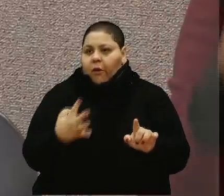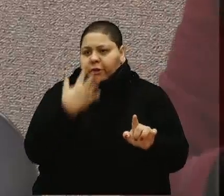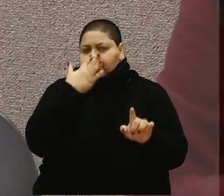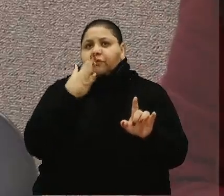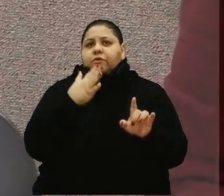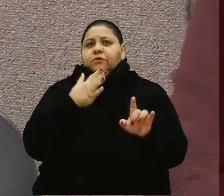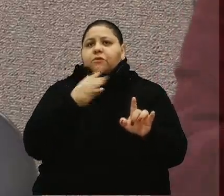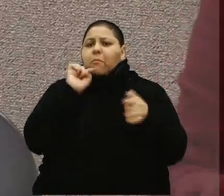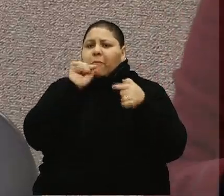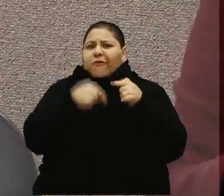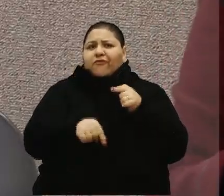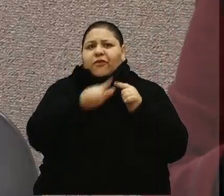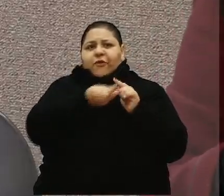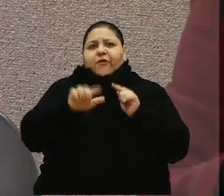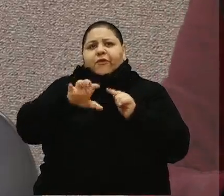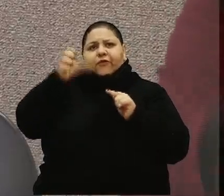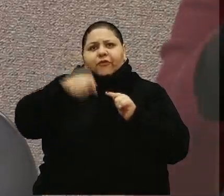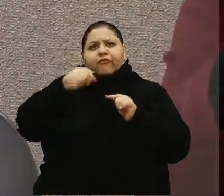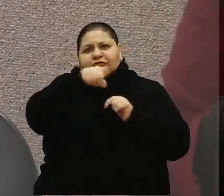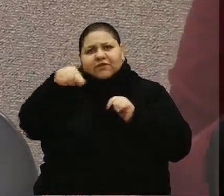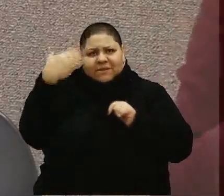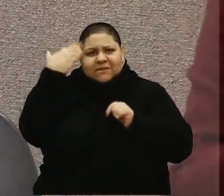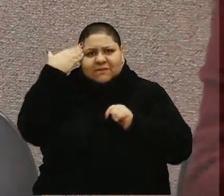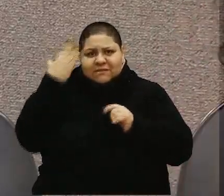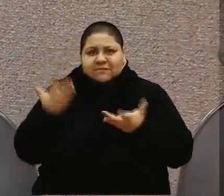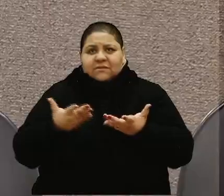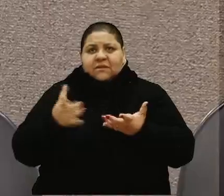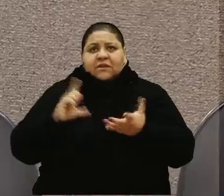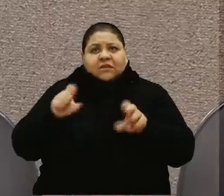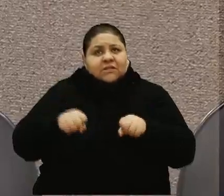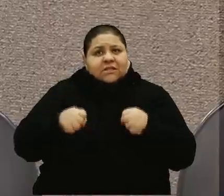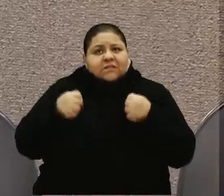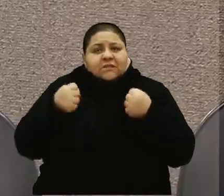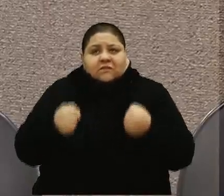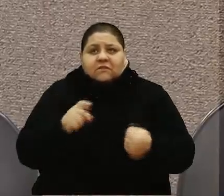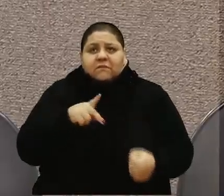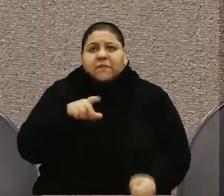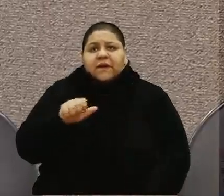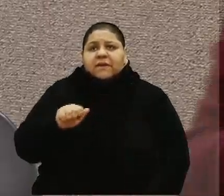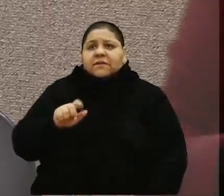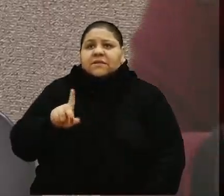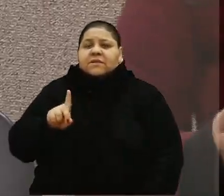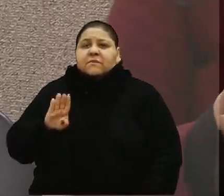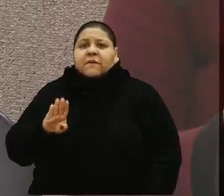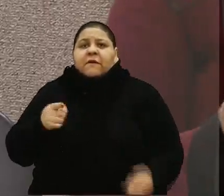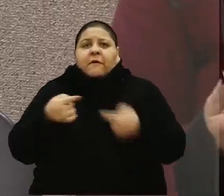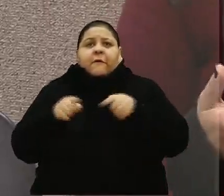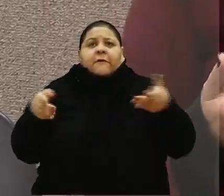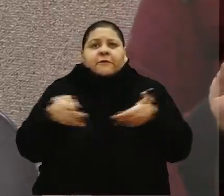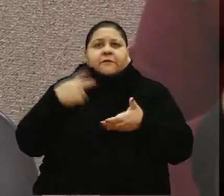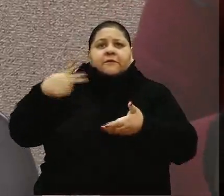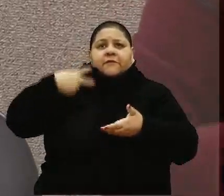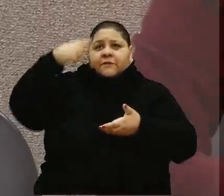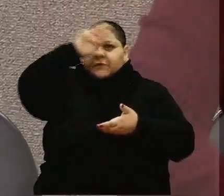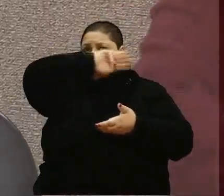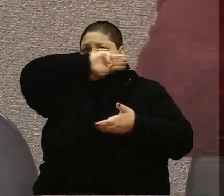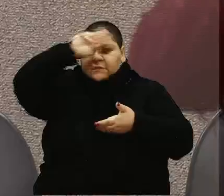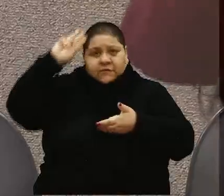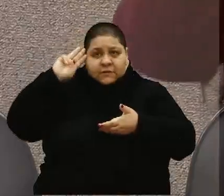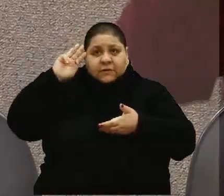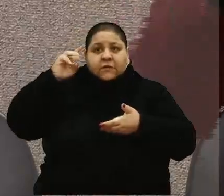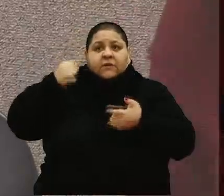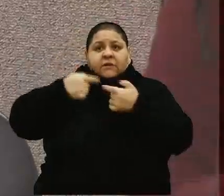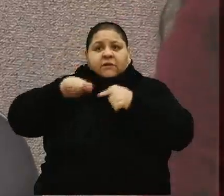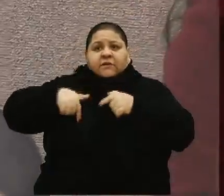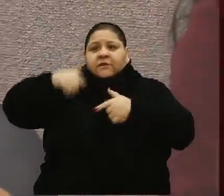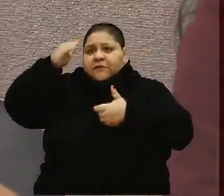profundamente o governador Eduardo Leite, todos sabem disso, apesar de não defendê-lo como PSDB, mas hoje, né, vereador Valim? Hoje é PSD, mas eu